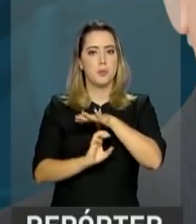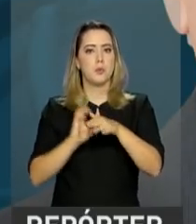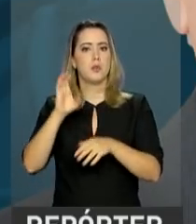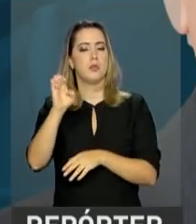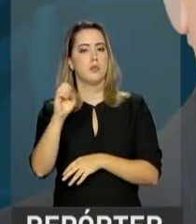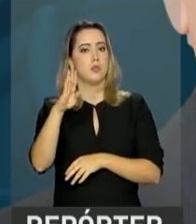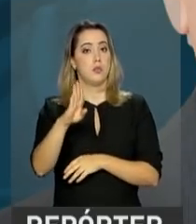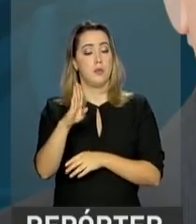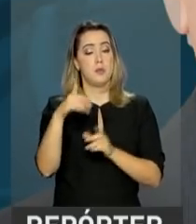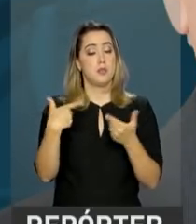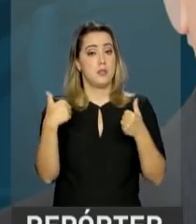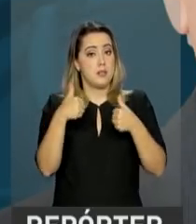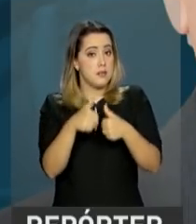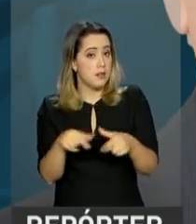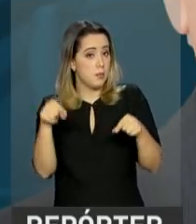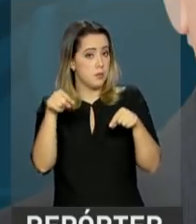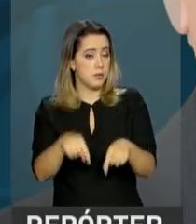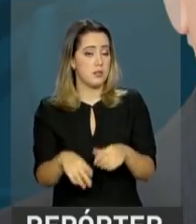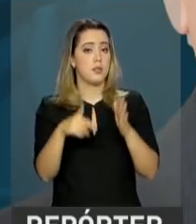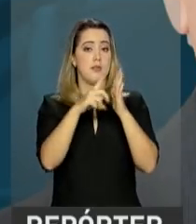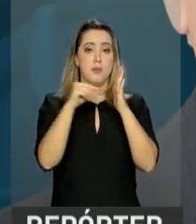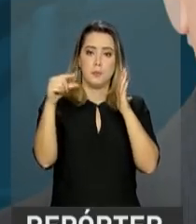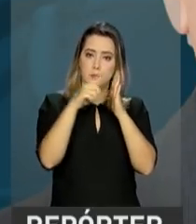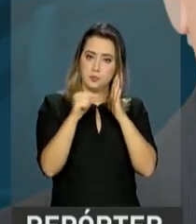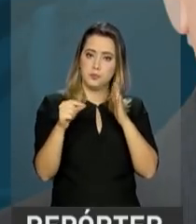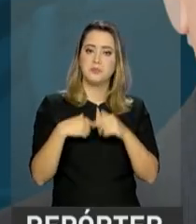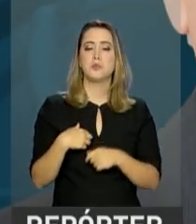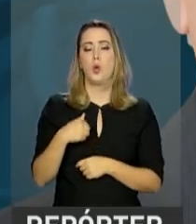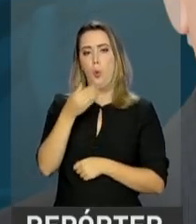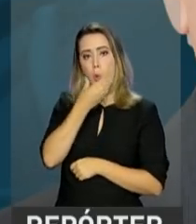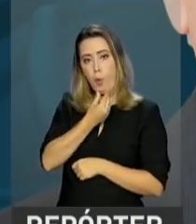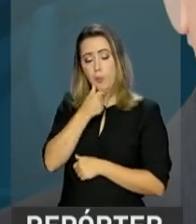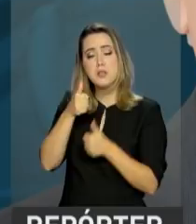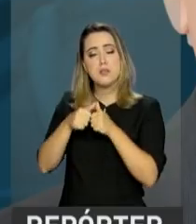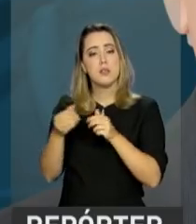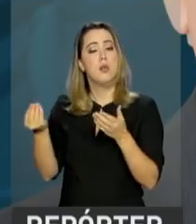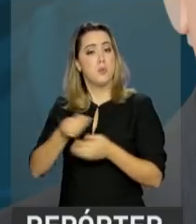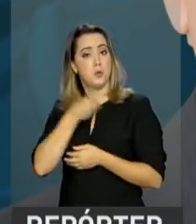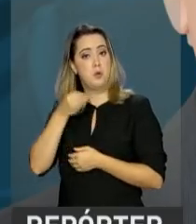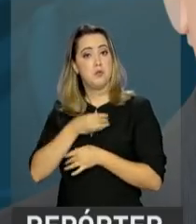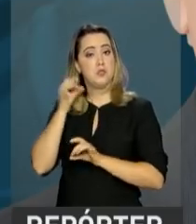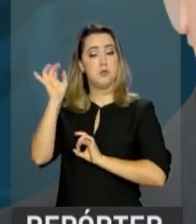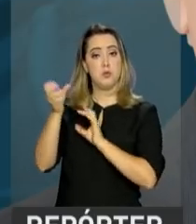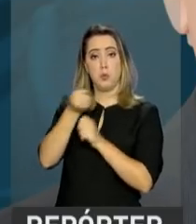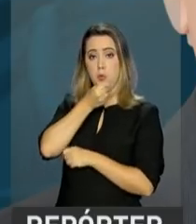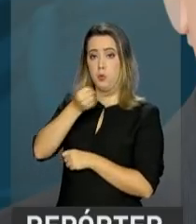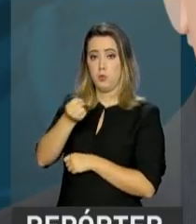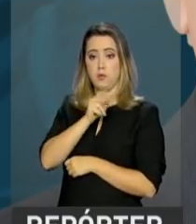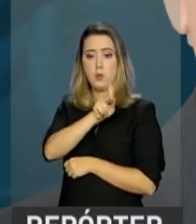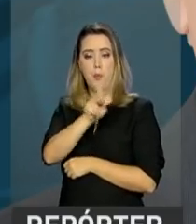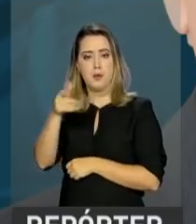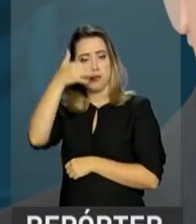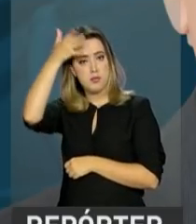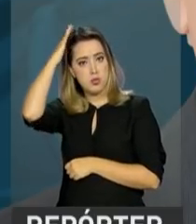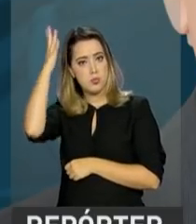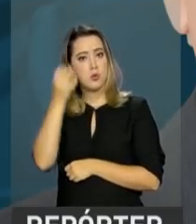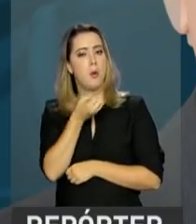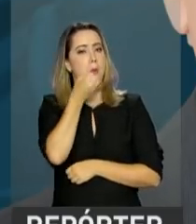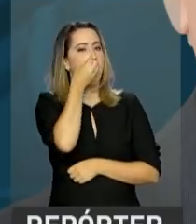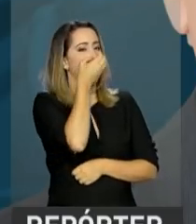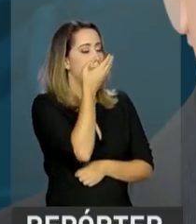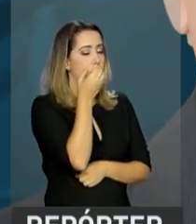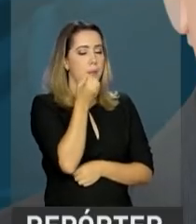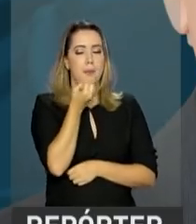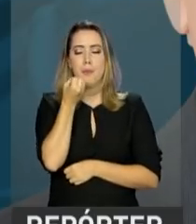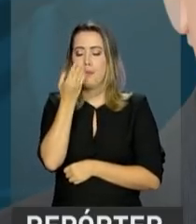executivo direto do palácio do planalto em brasília estamos ao vivo para uma entrevista exclusiva com o presidente da república michel temer boa noite